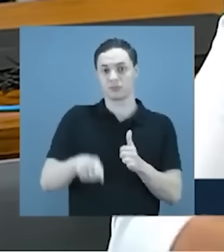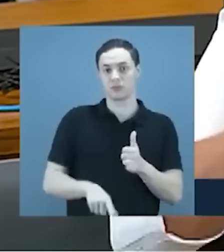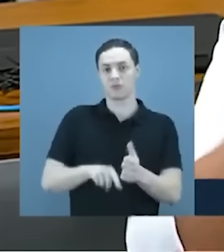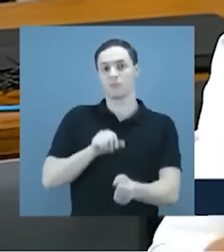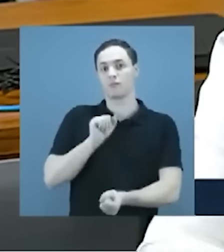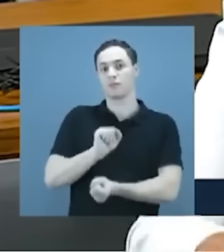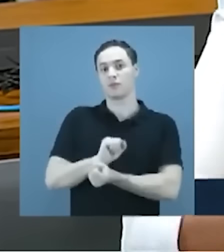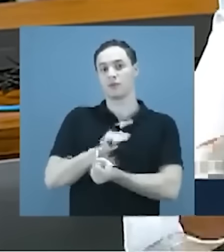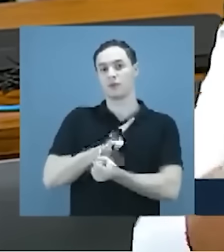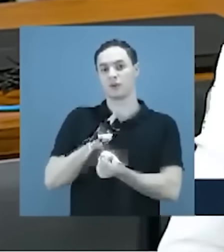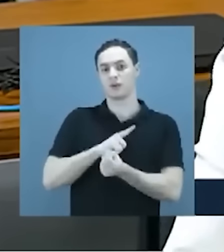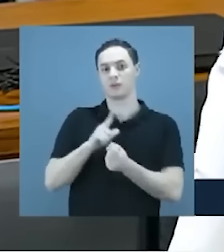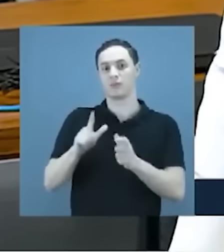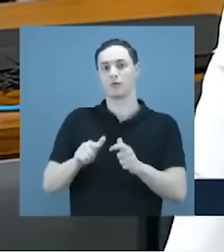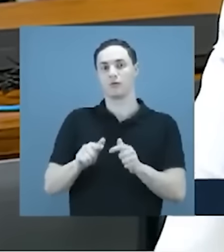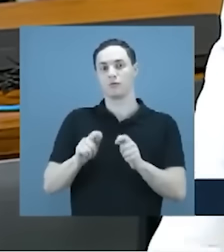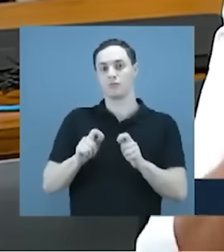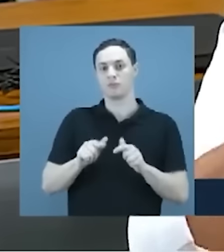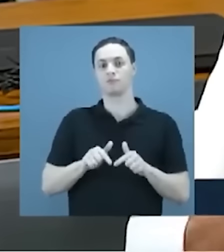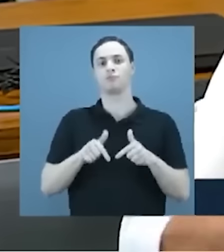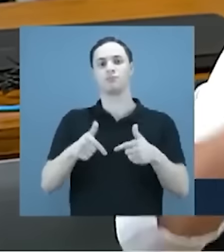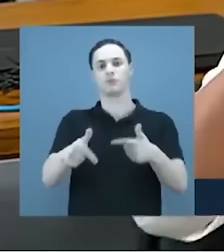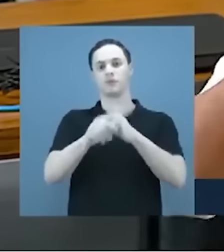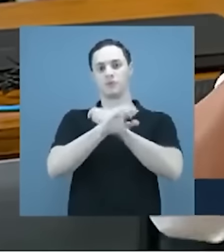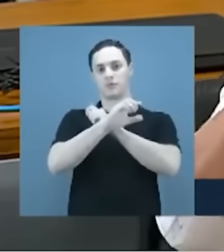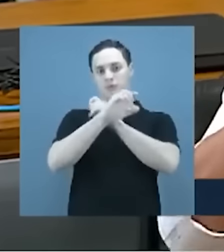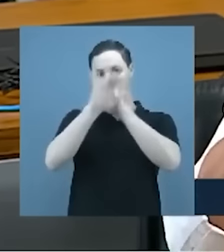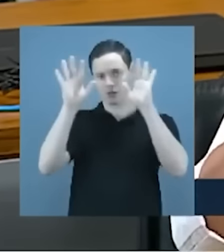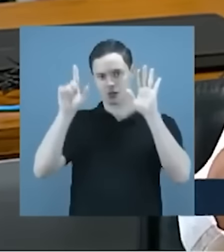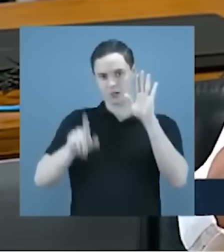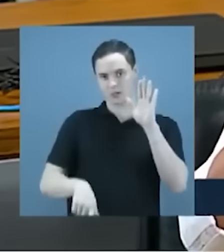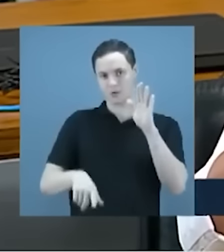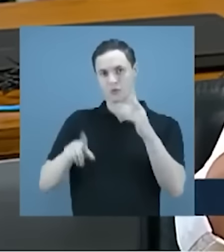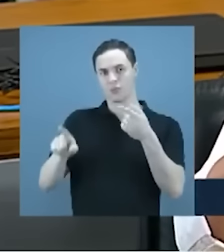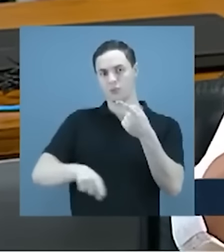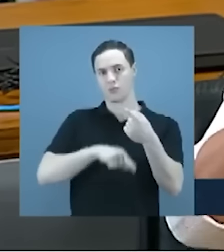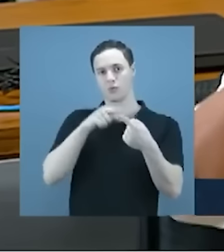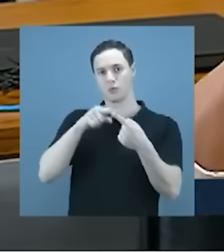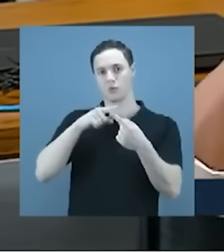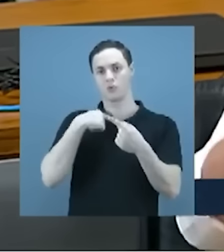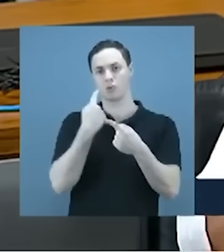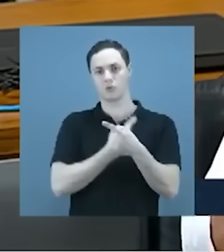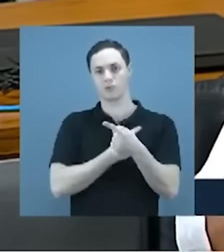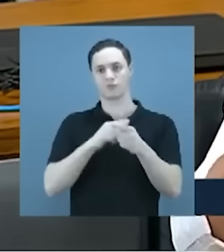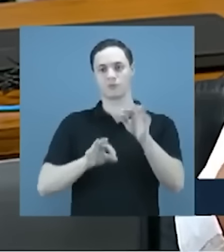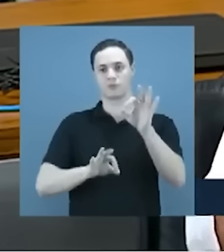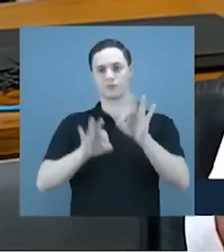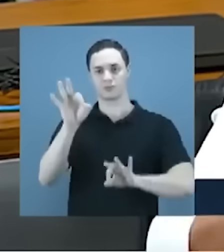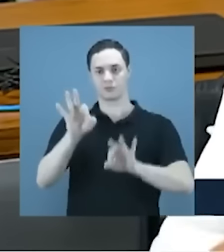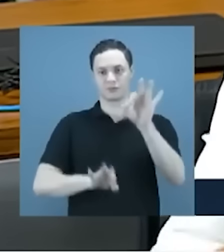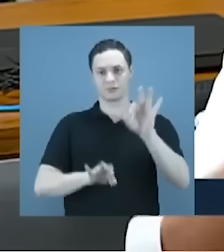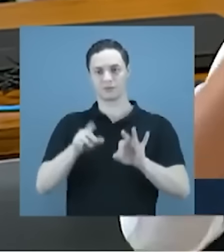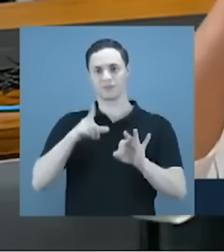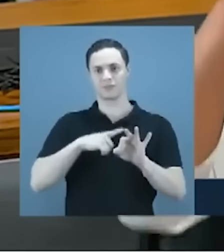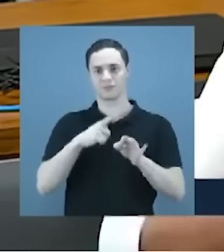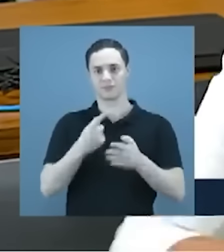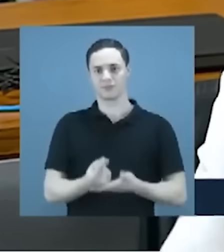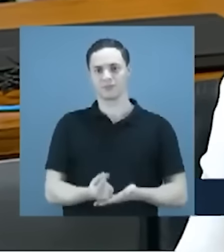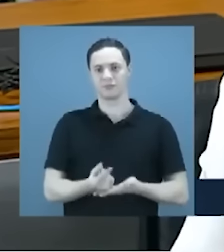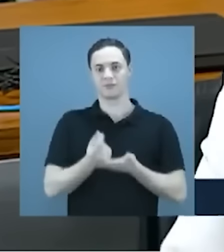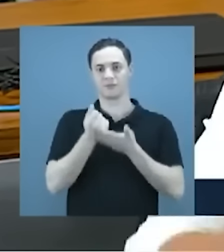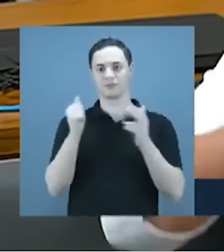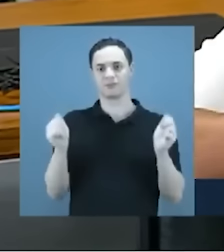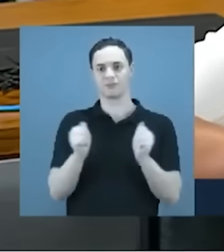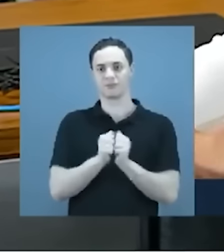uma ação Clara e enérgica não adianta dizer nós vamos levantar recursos e impostos para os para o